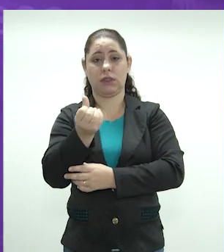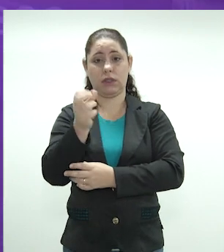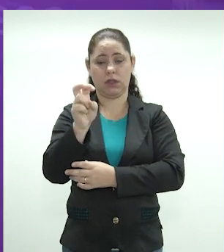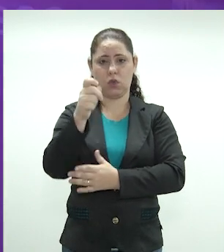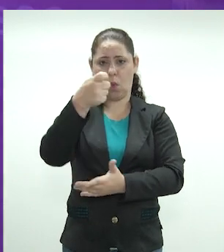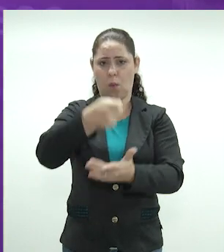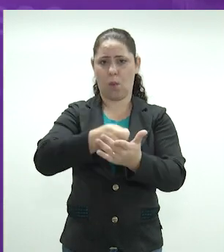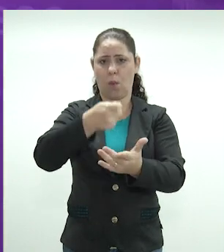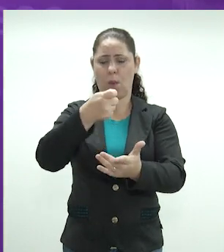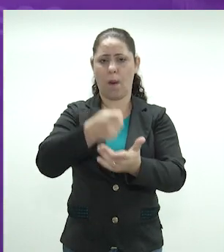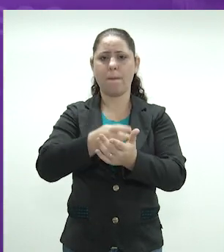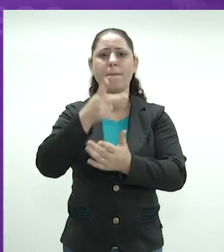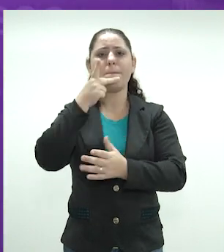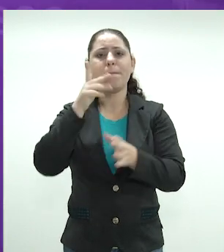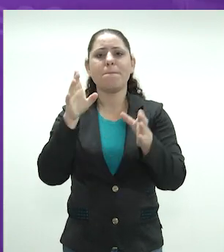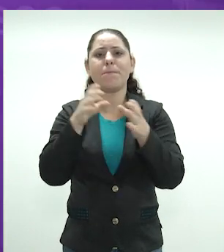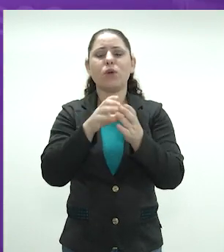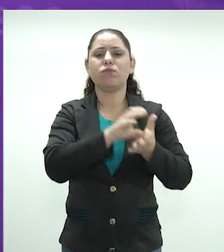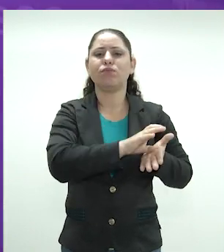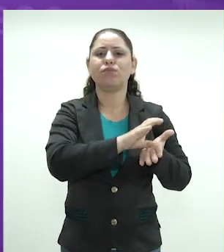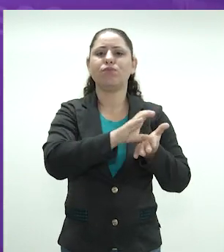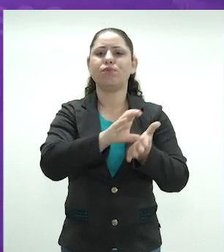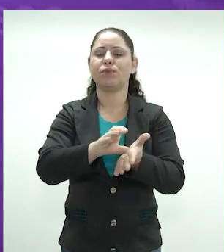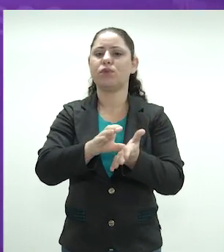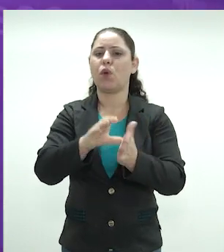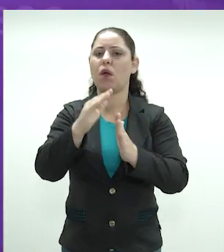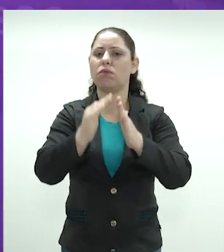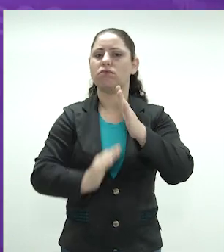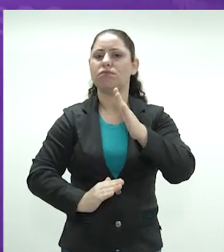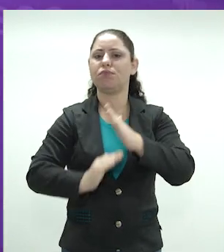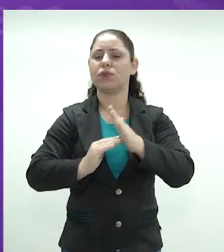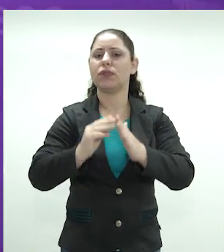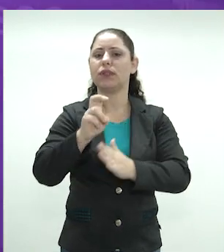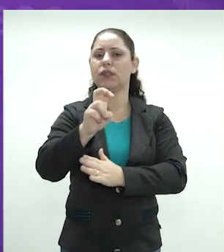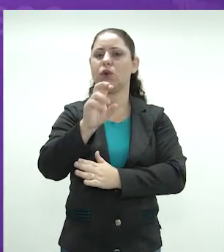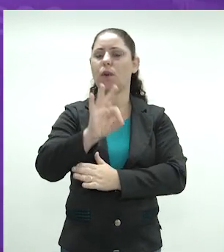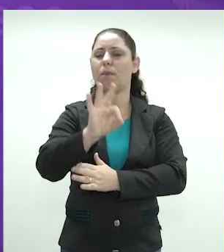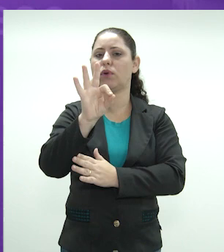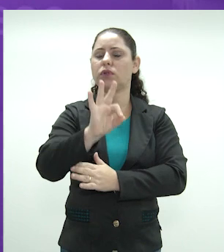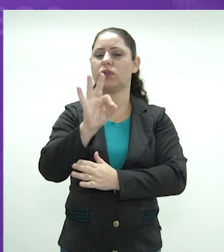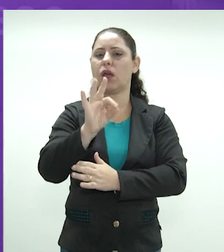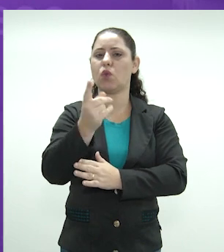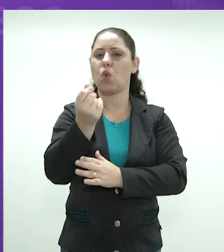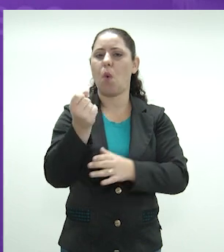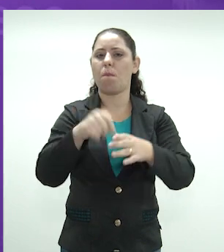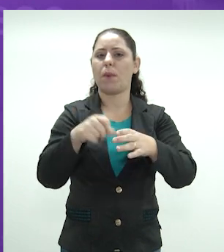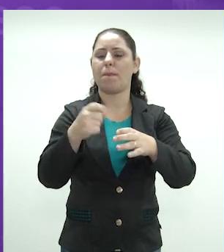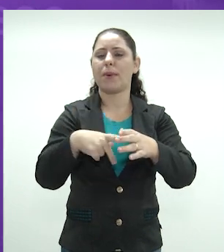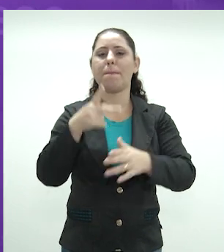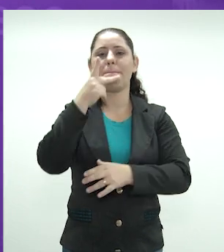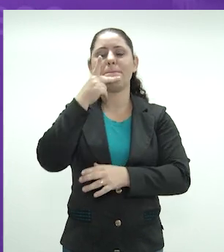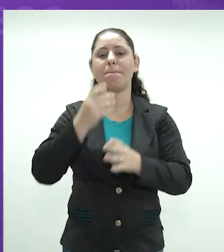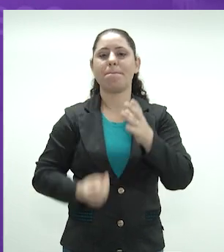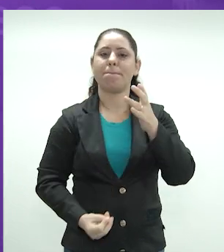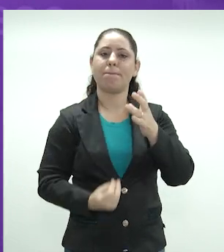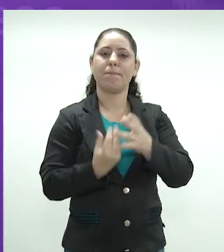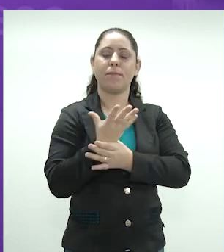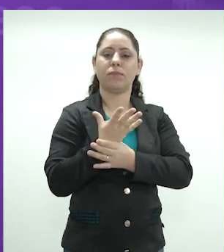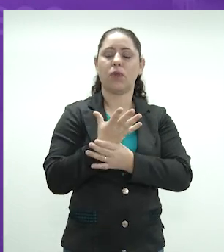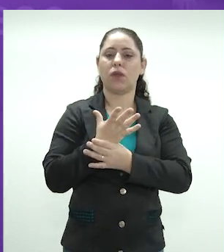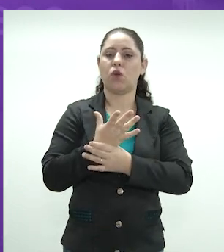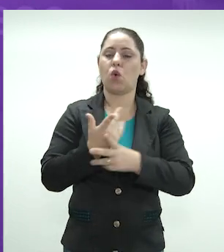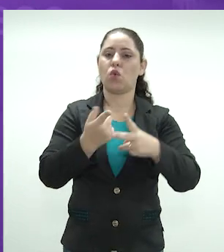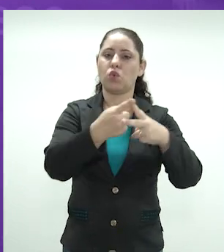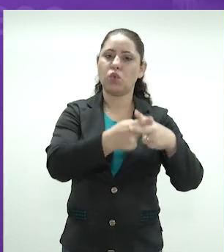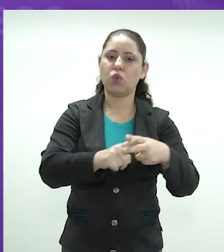13.165, obriga legendas a investirem um mínimo de 5% do fundo partidário para a criação